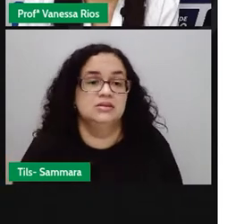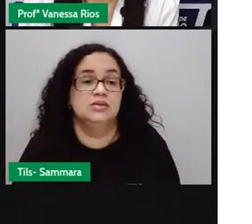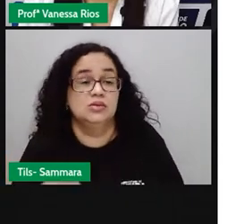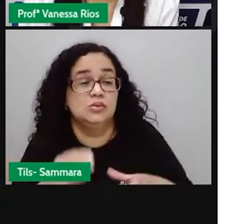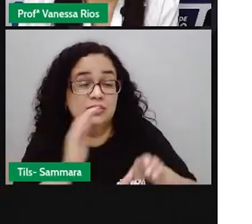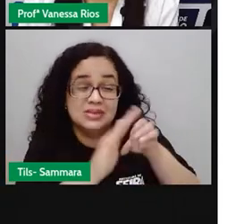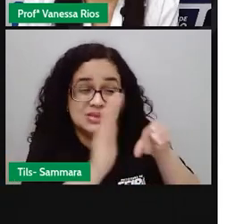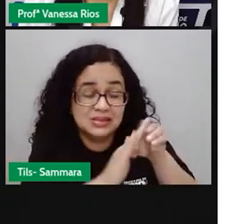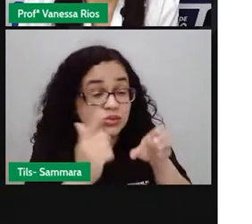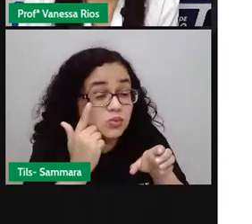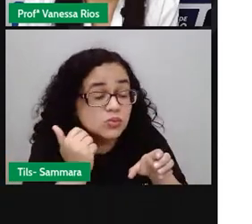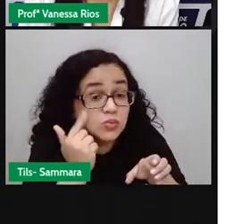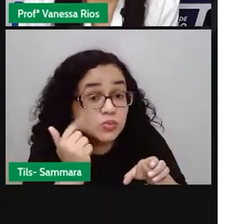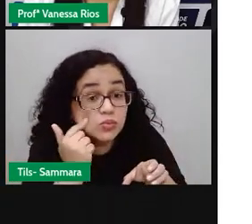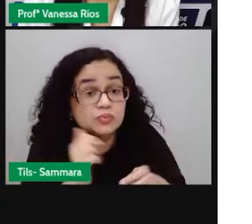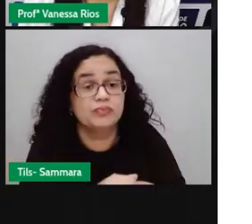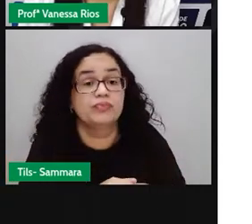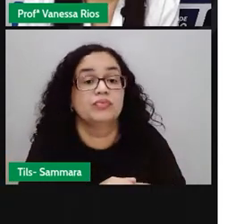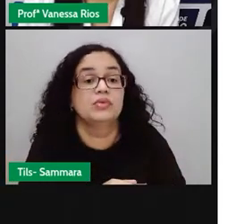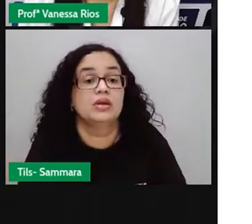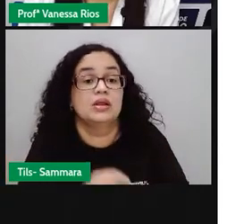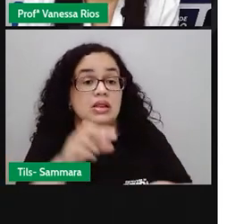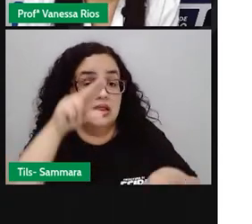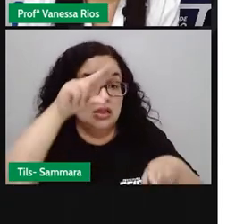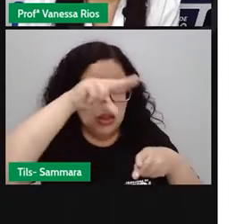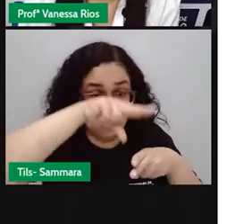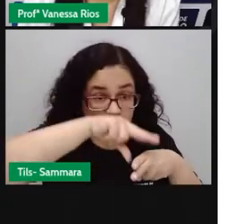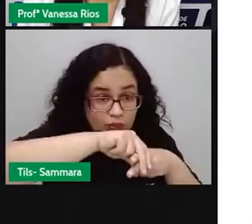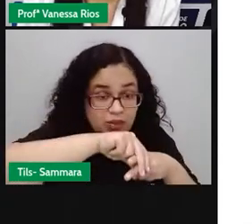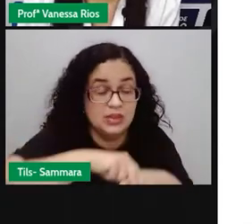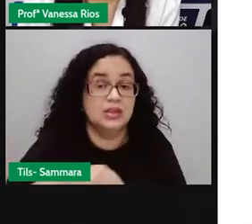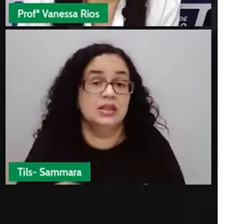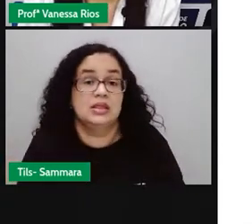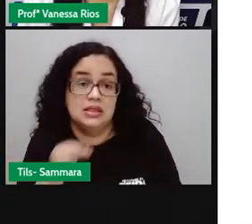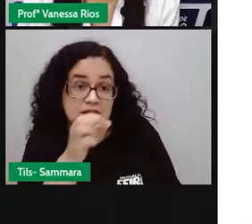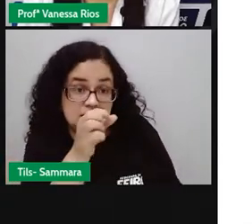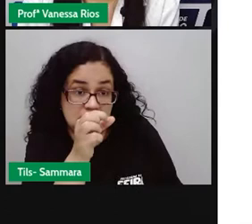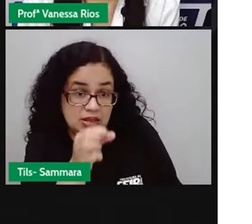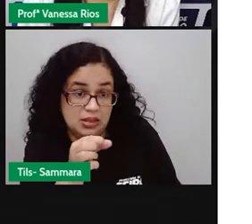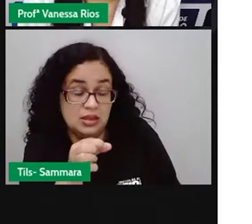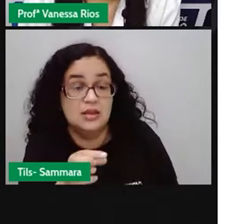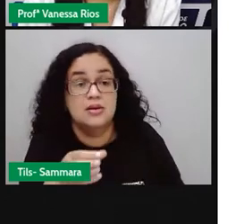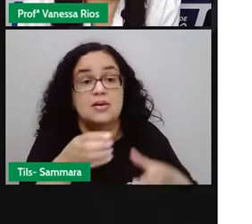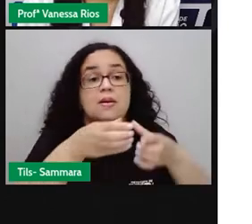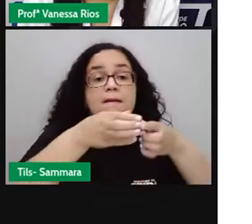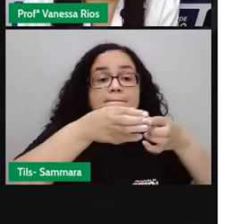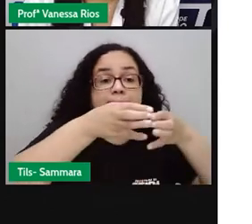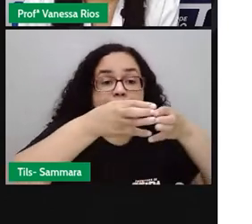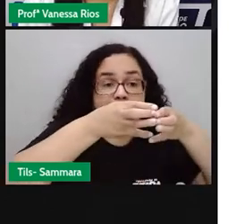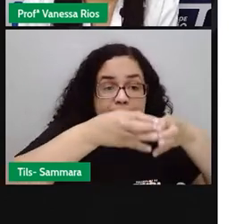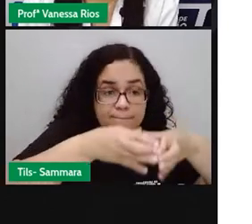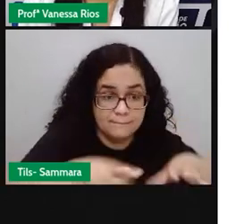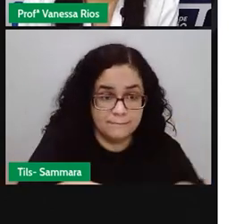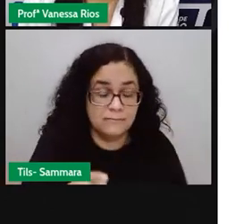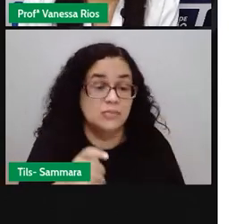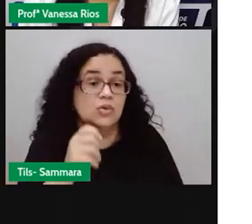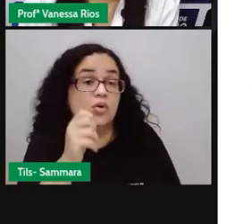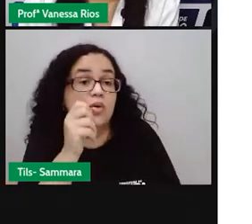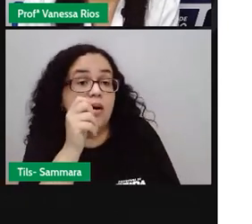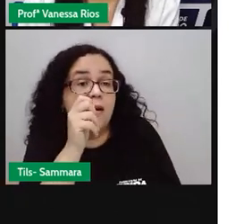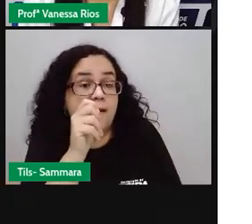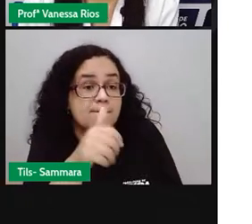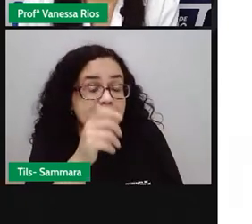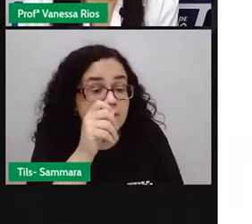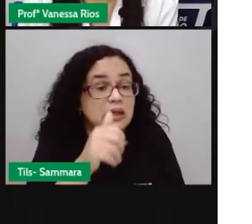maçã, cebola, um clipe de metal, uma tampinha de plástico, uma bolinha de